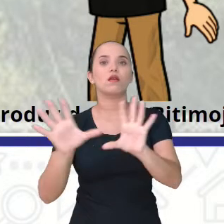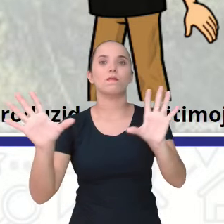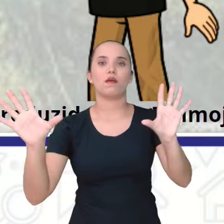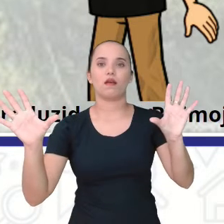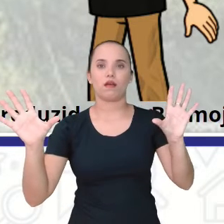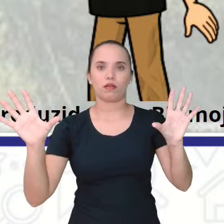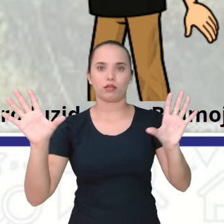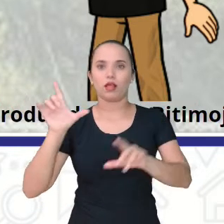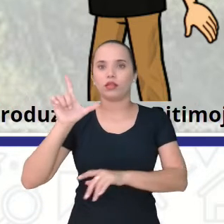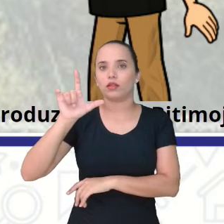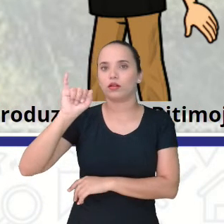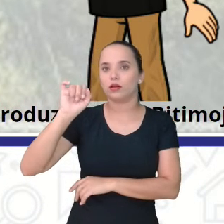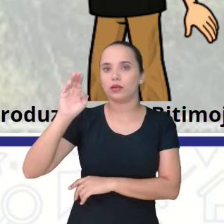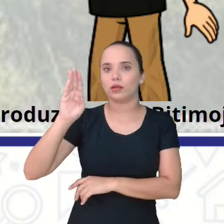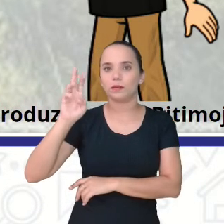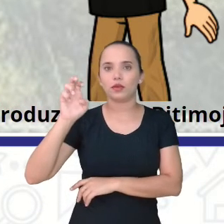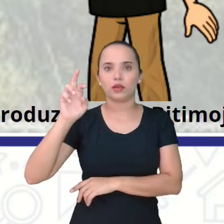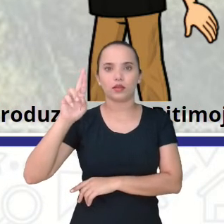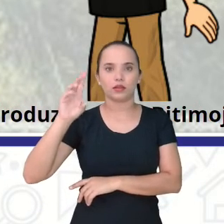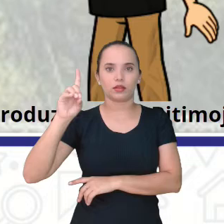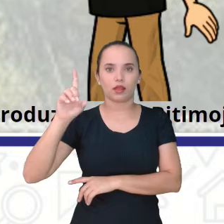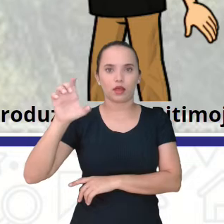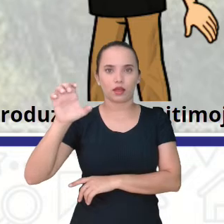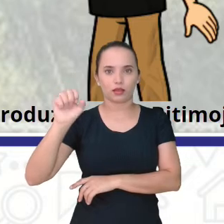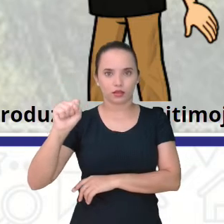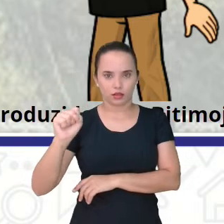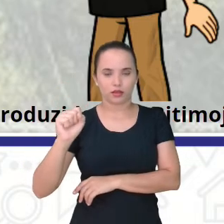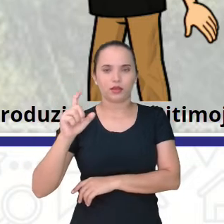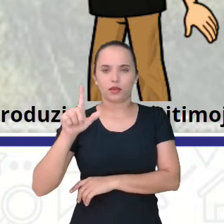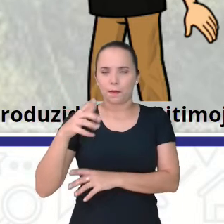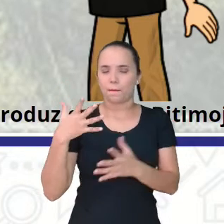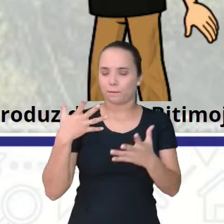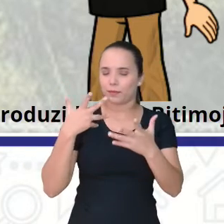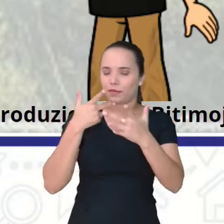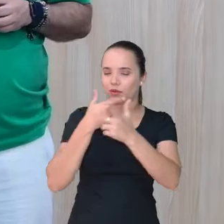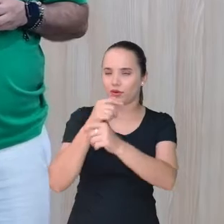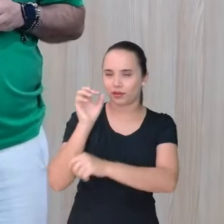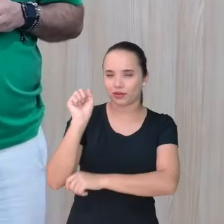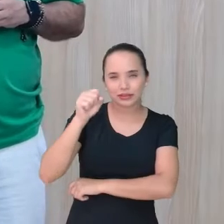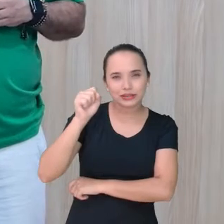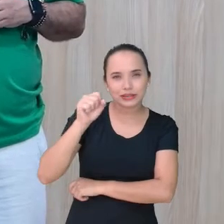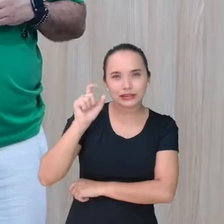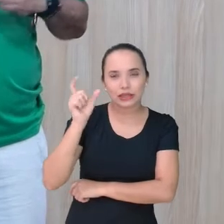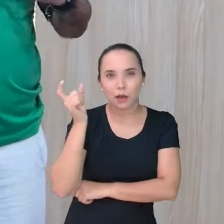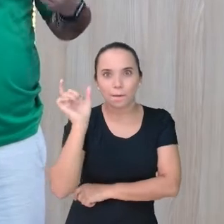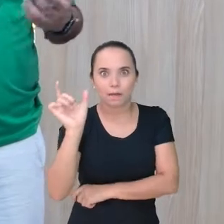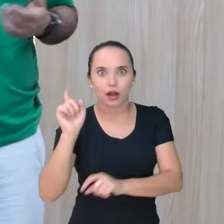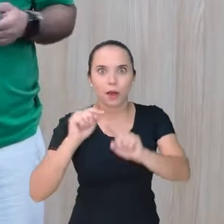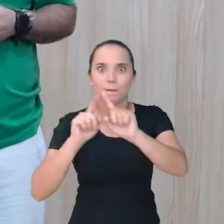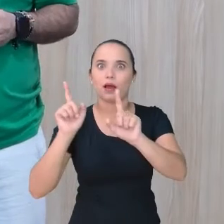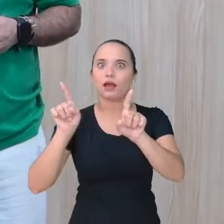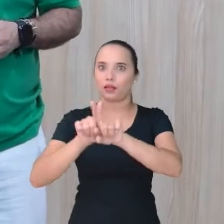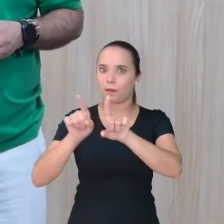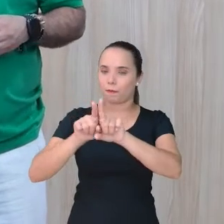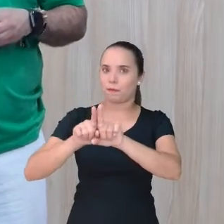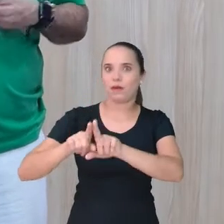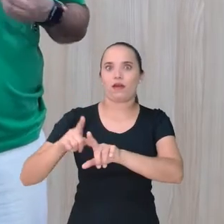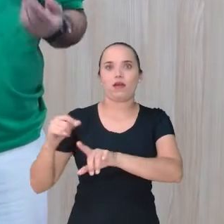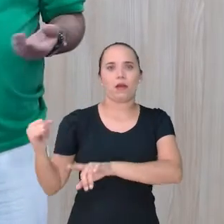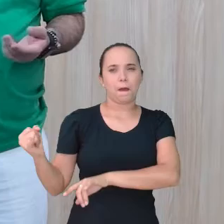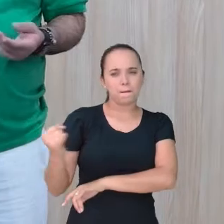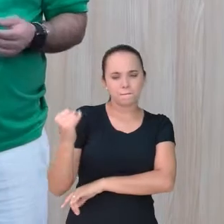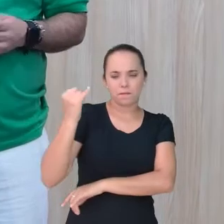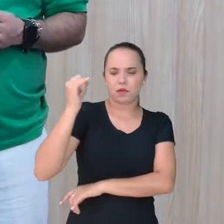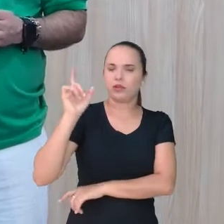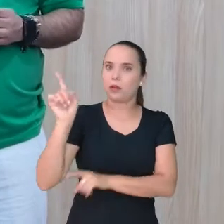liberdade. Eita, expressão aí bonita, né? E ao mesmo tempo expressão tão cara, né, para nós